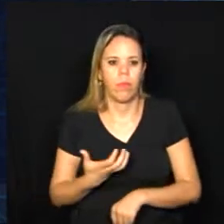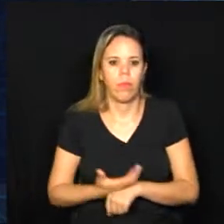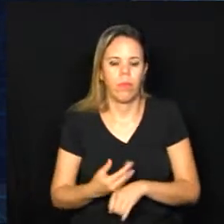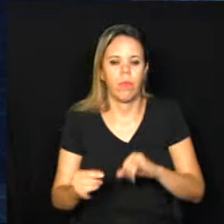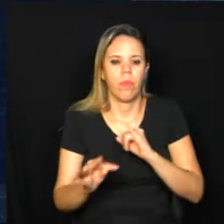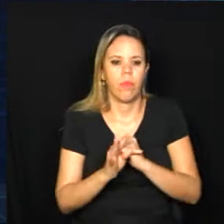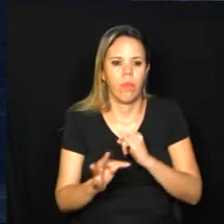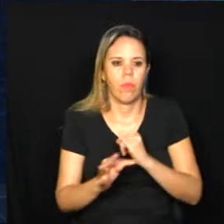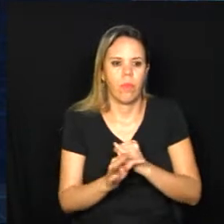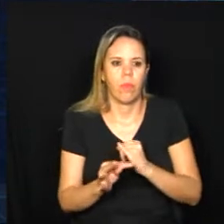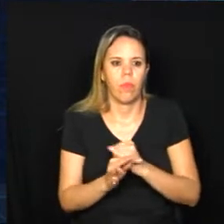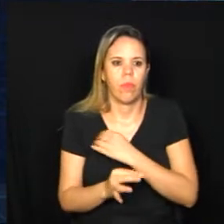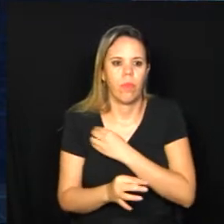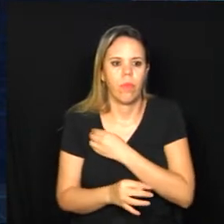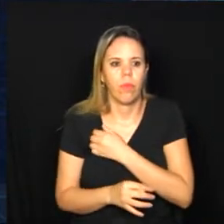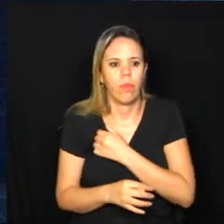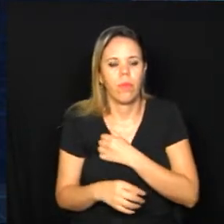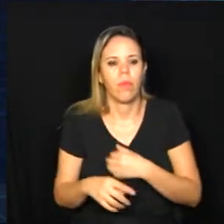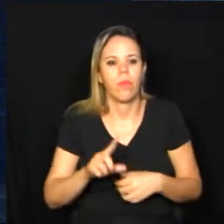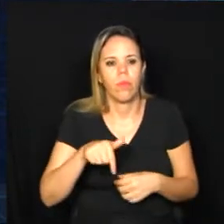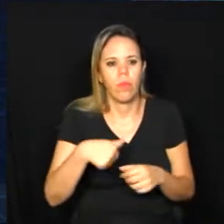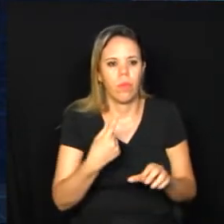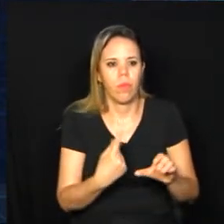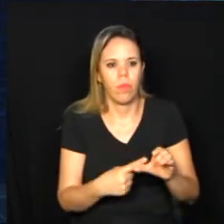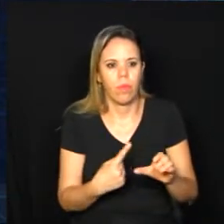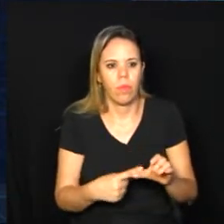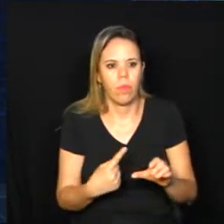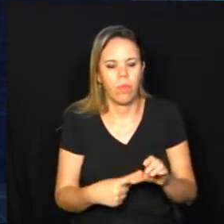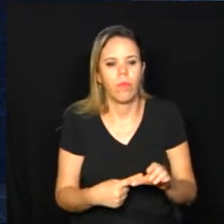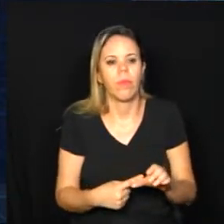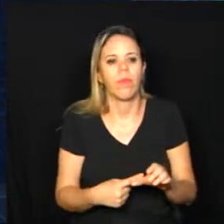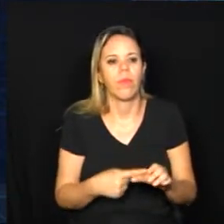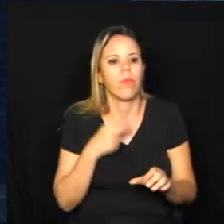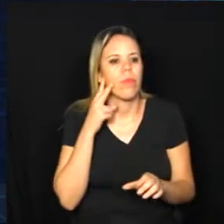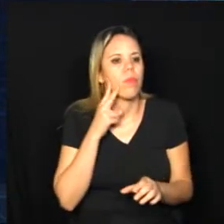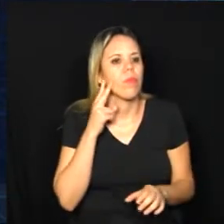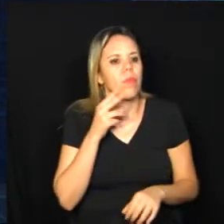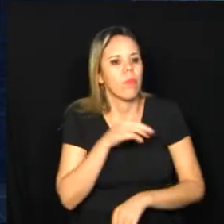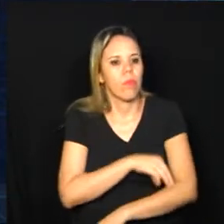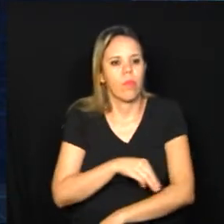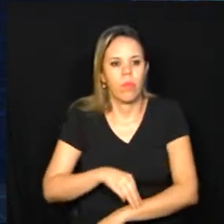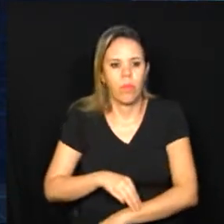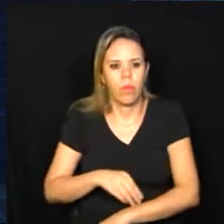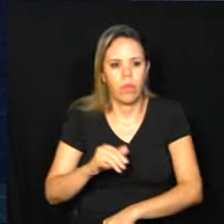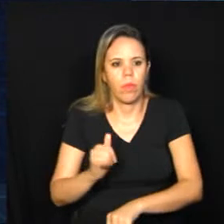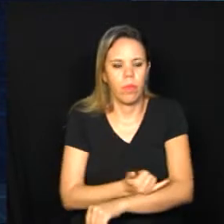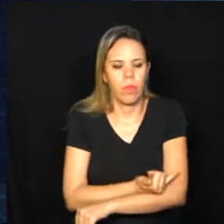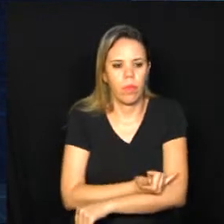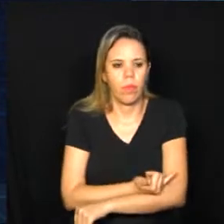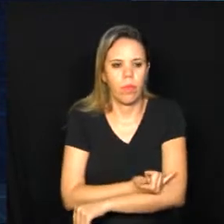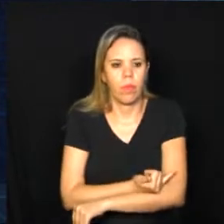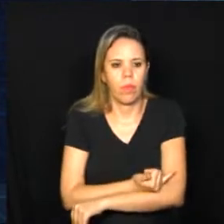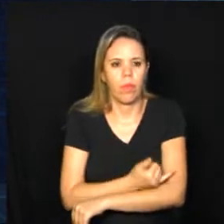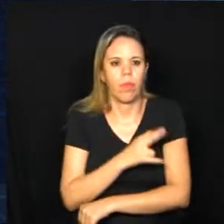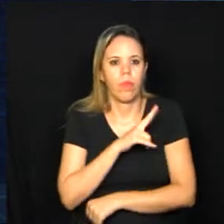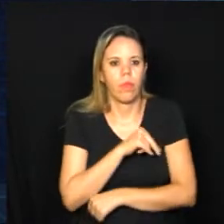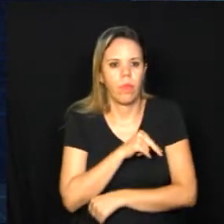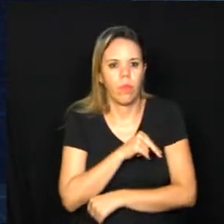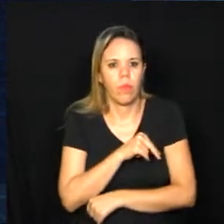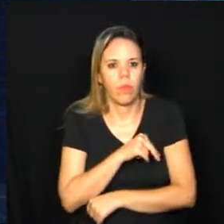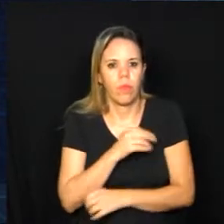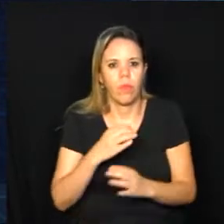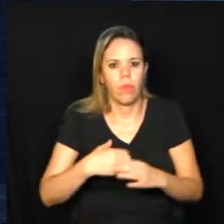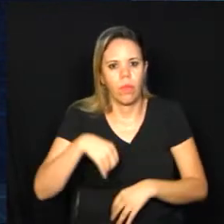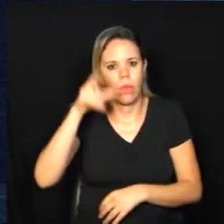Odessa, Itatiba, depois aparecem Cosmópolis, Vinhedo, Montemor, Jaguariúna,